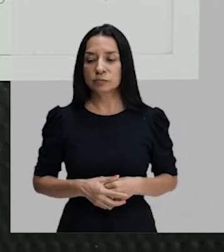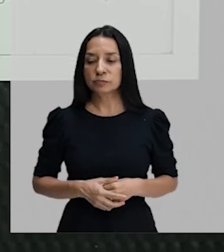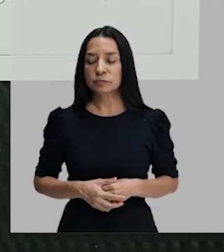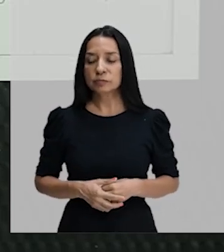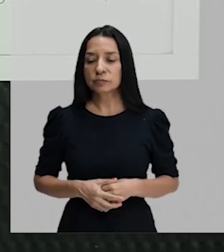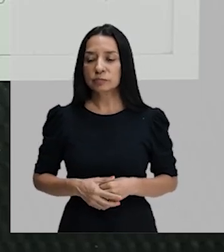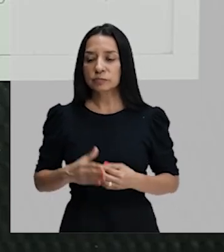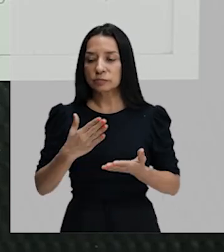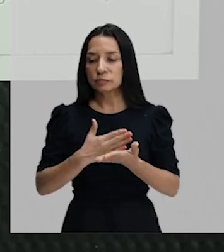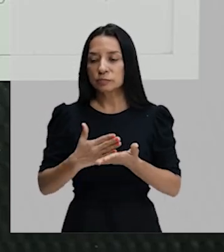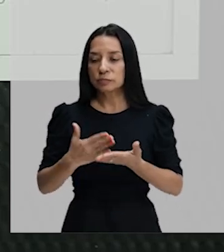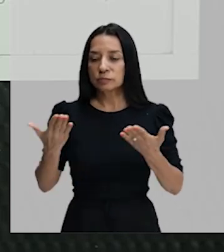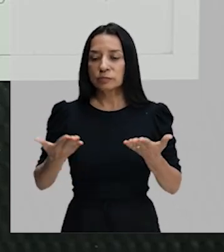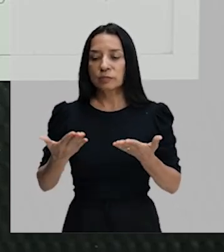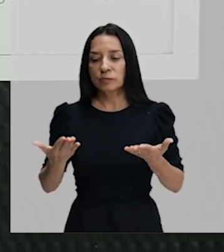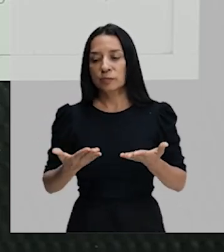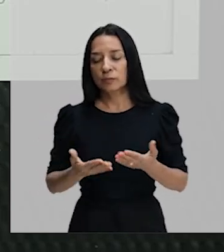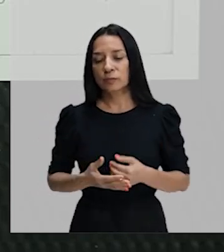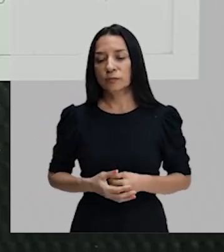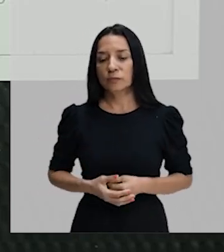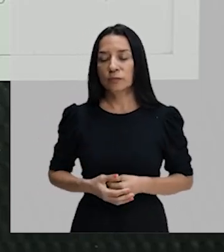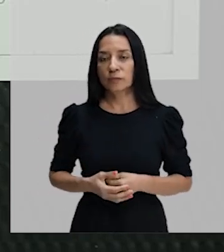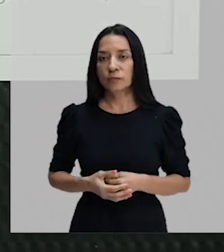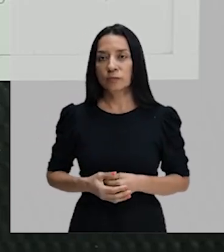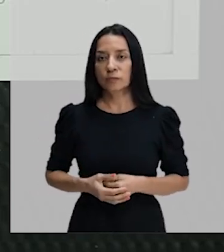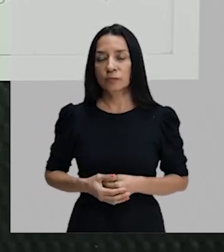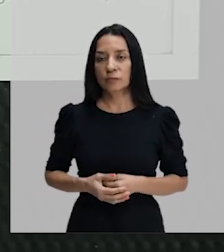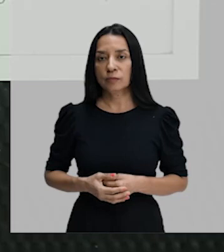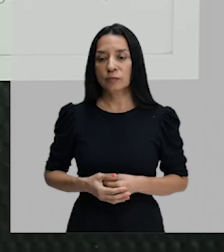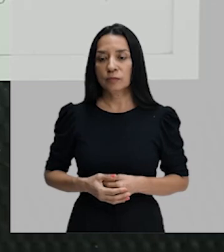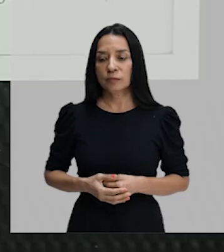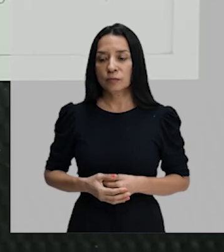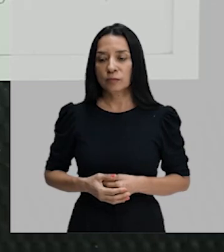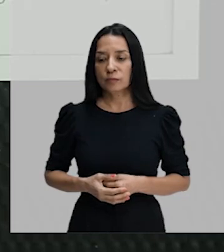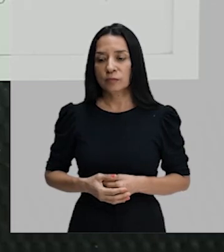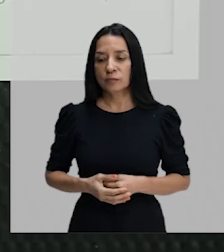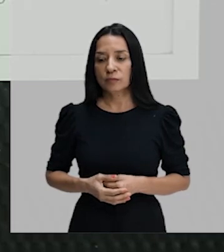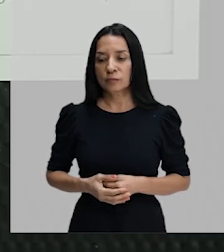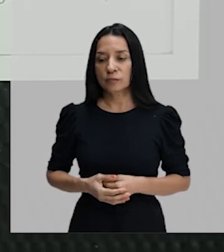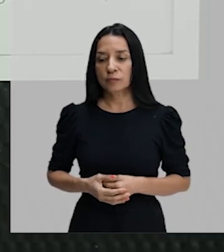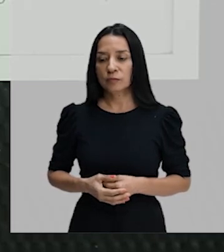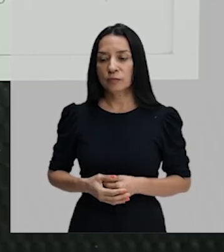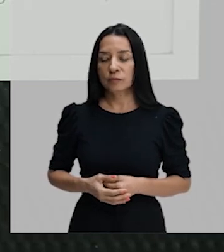Vamos colocar agora, ó, mesma direção